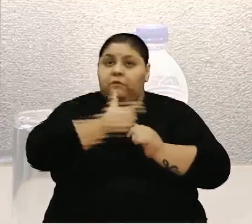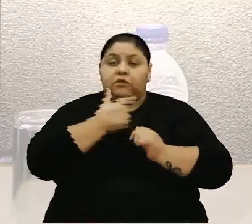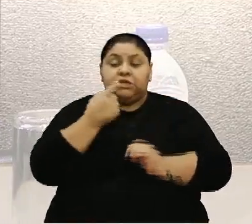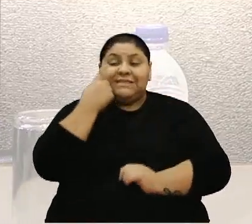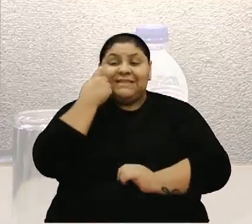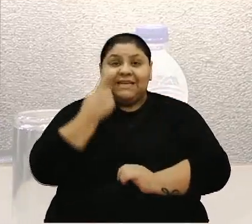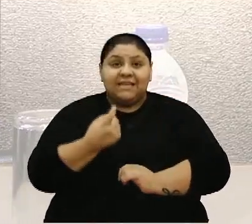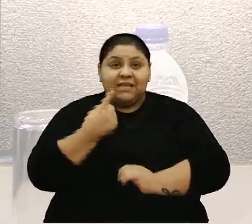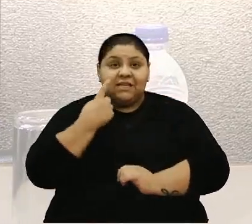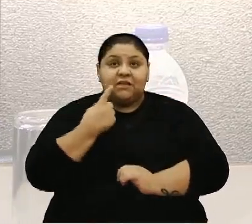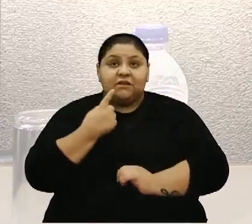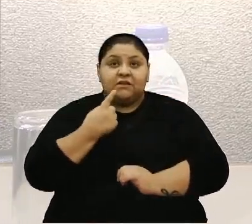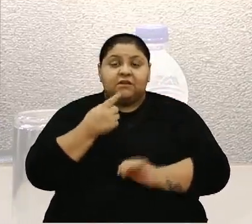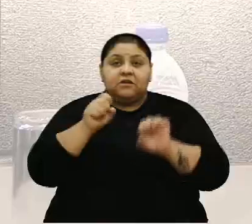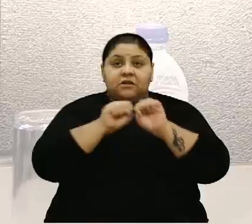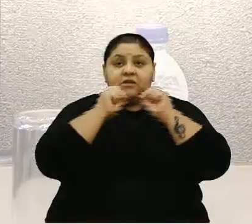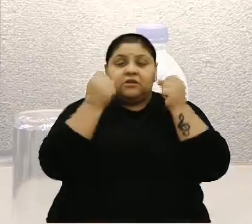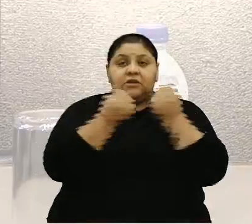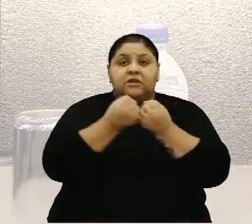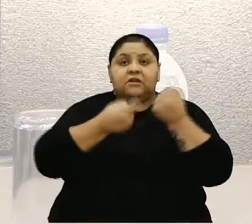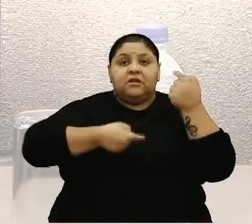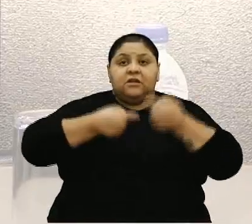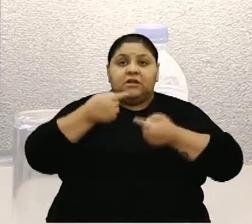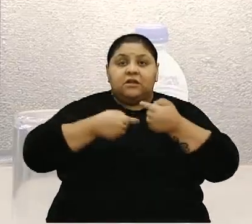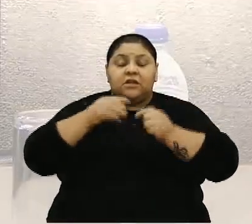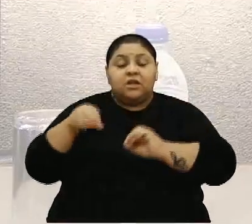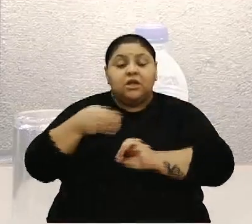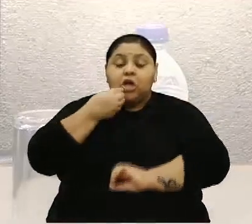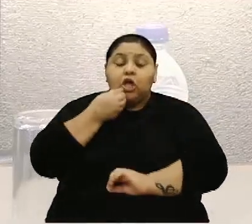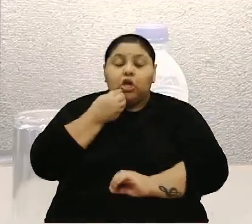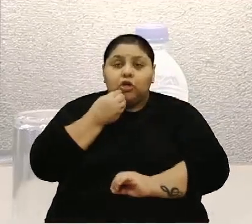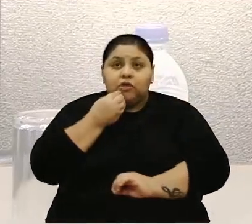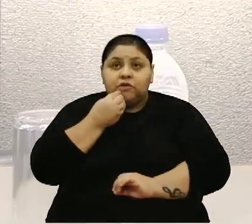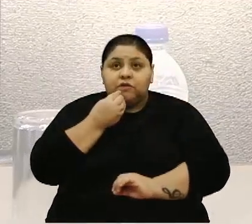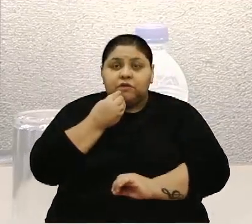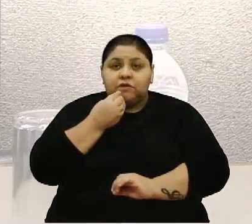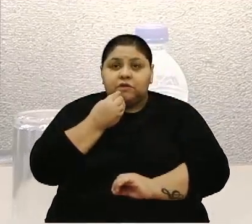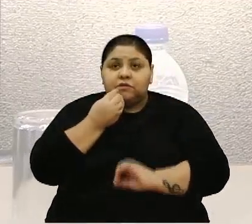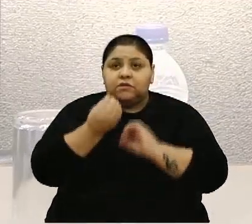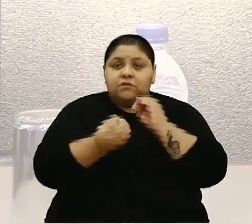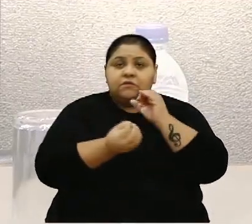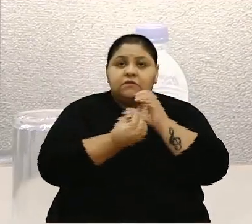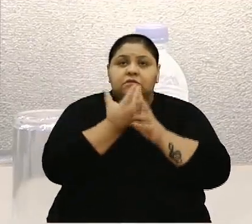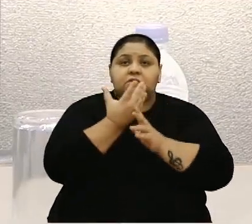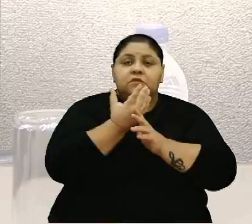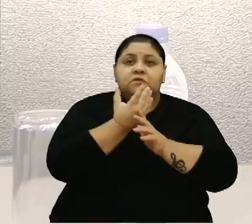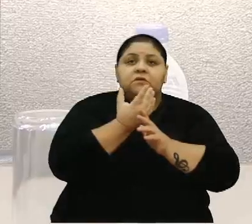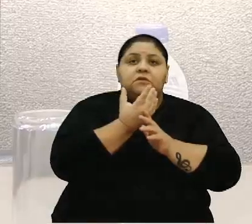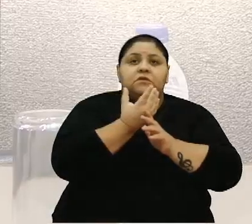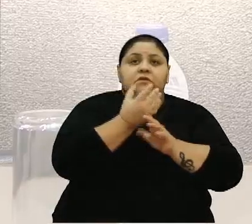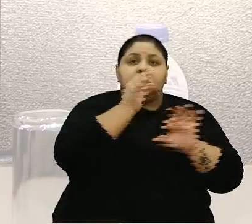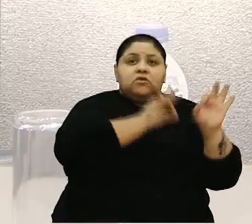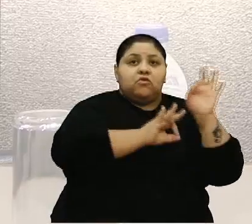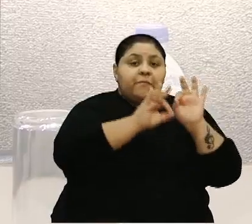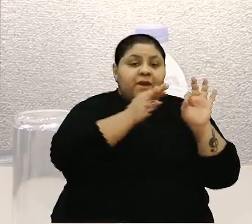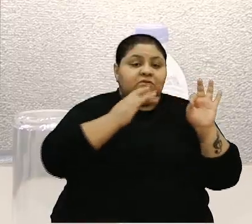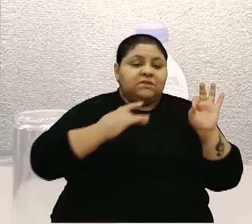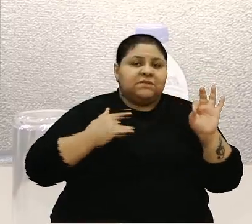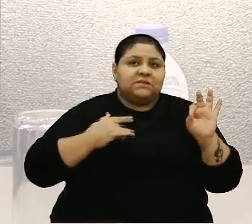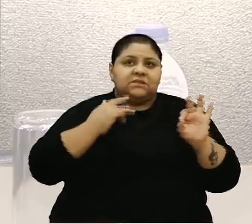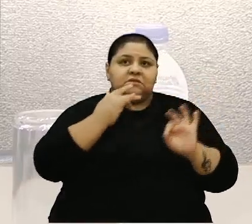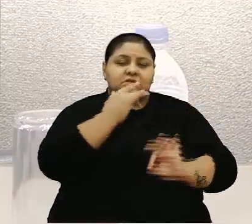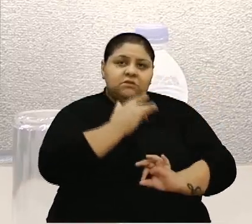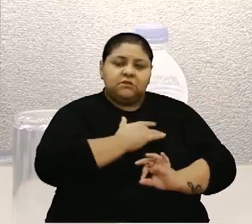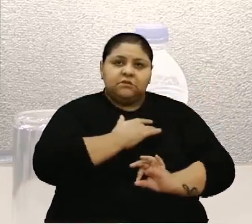interessante. No Senado está sendo discutido a possibilidade de ser criado um plano de saúde